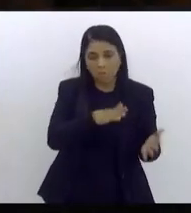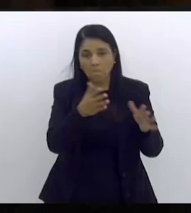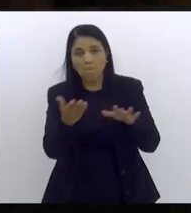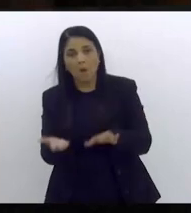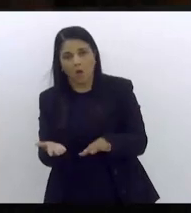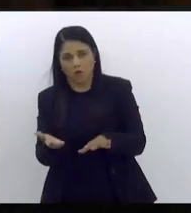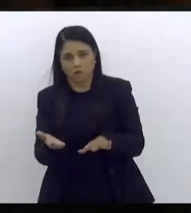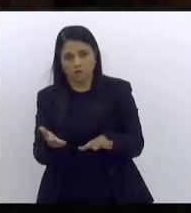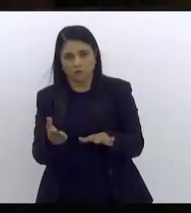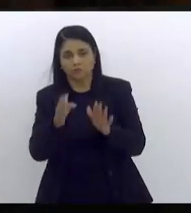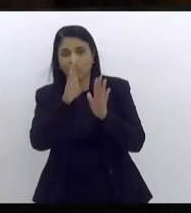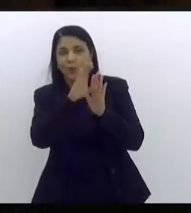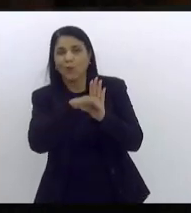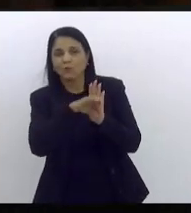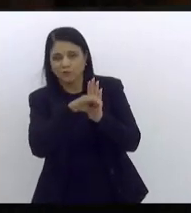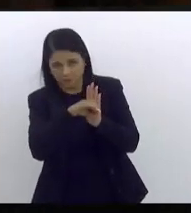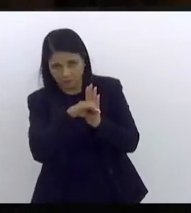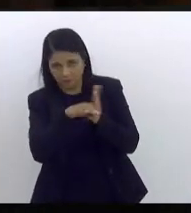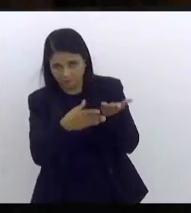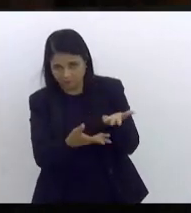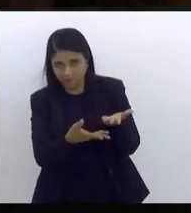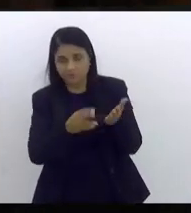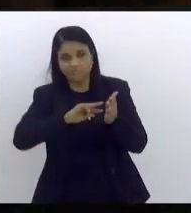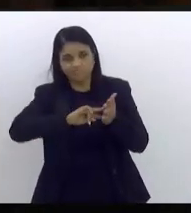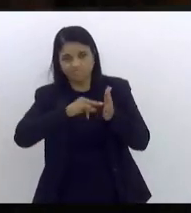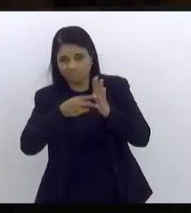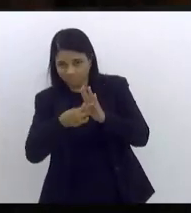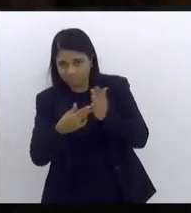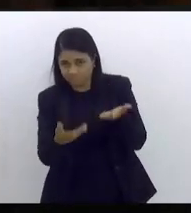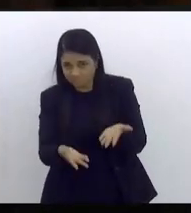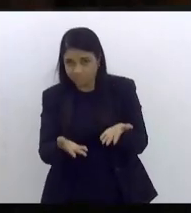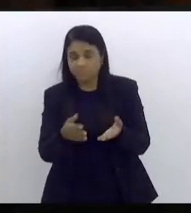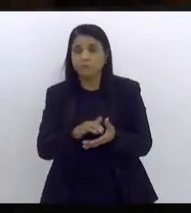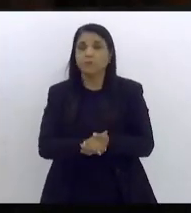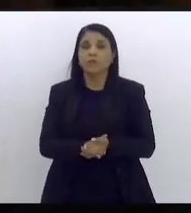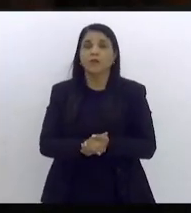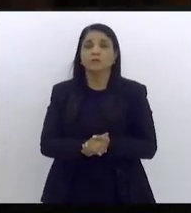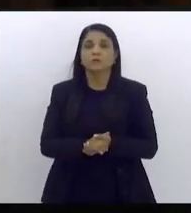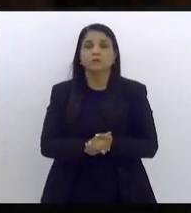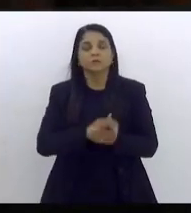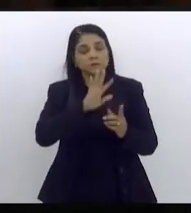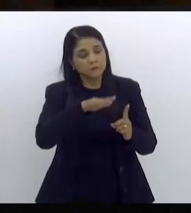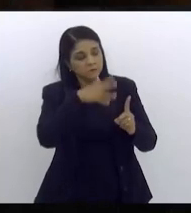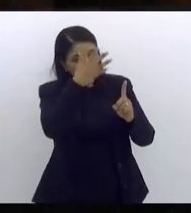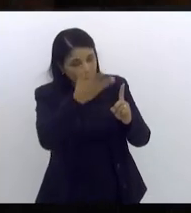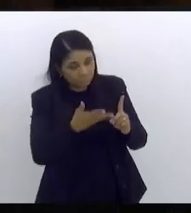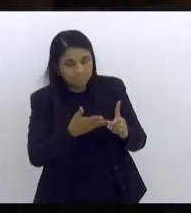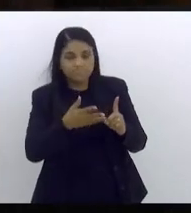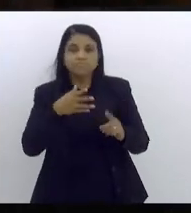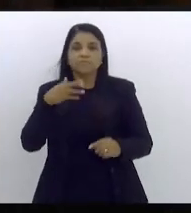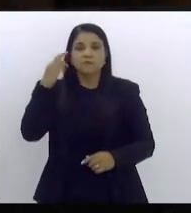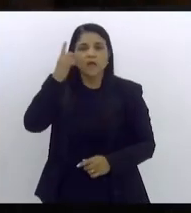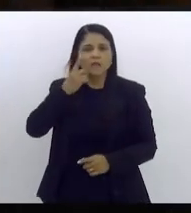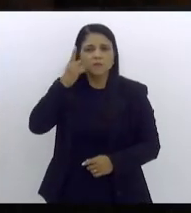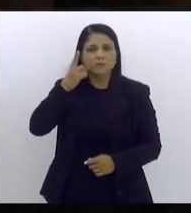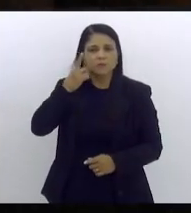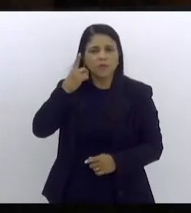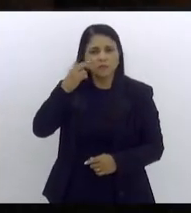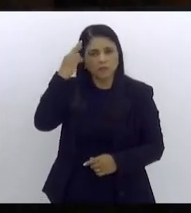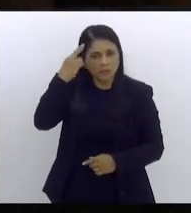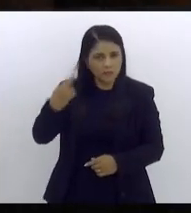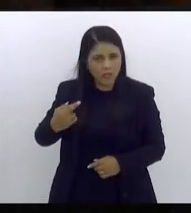Então, eu estou chamando isso à discussão, elogiando a deputada Renata. Não é para fazer uma